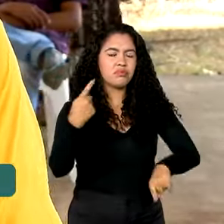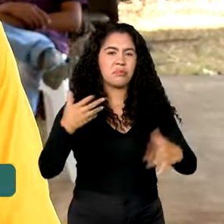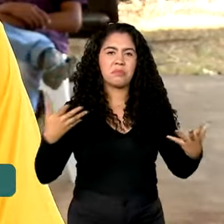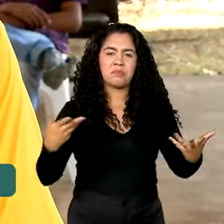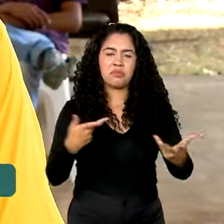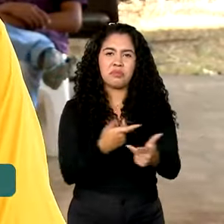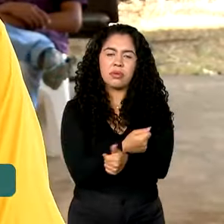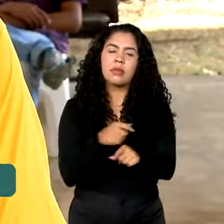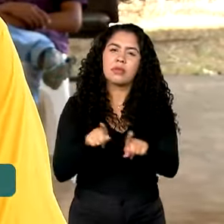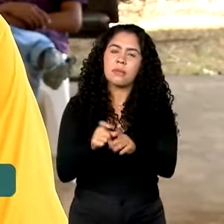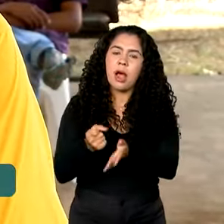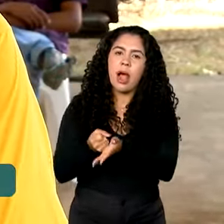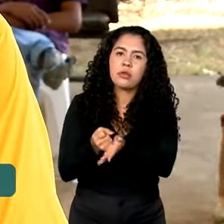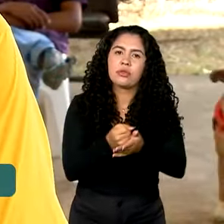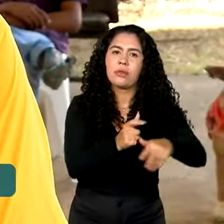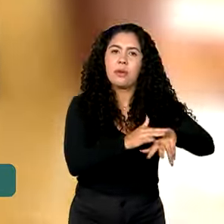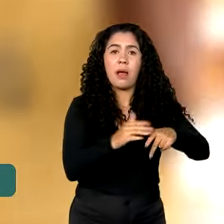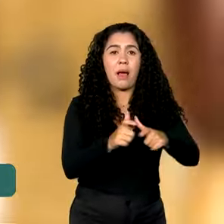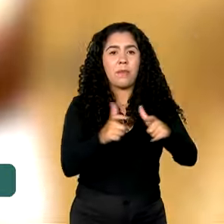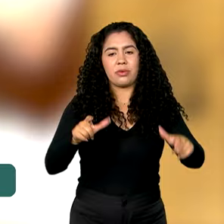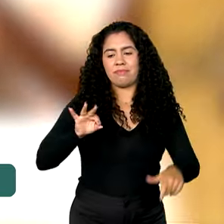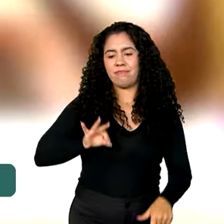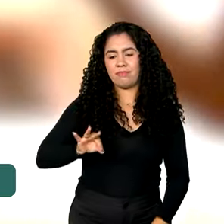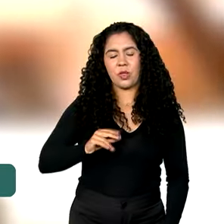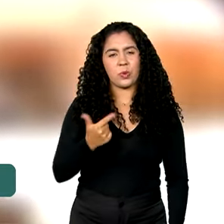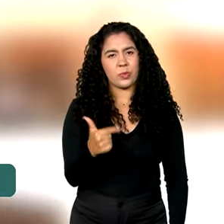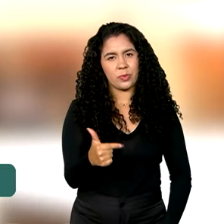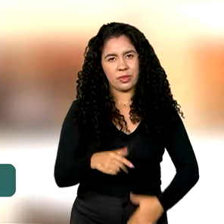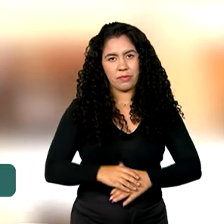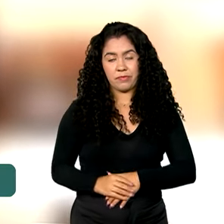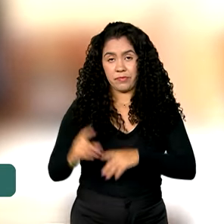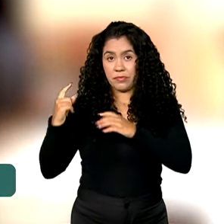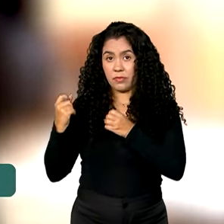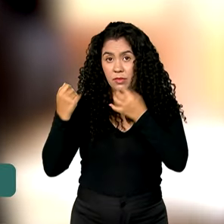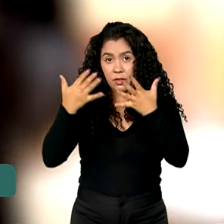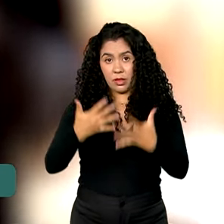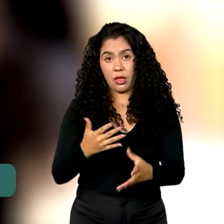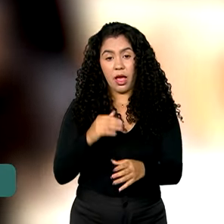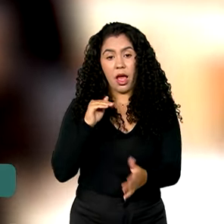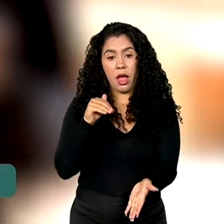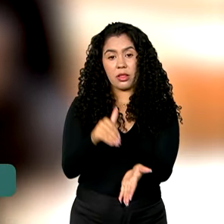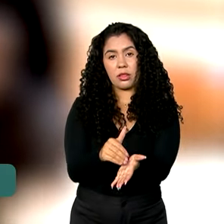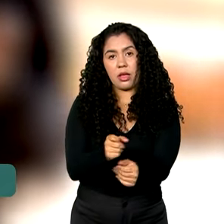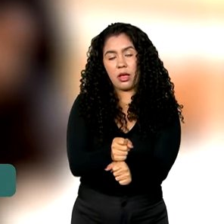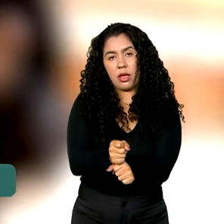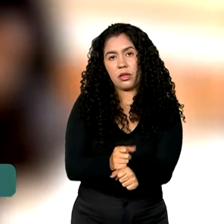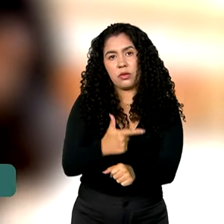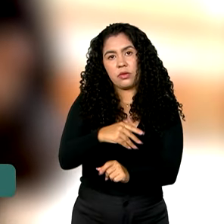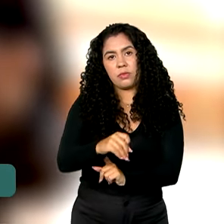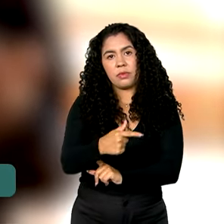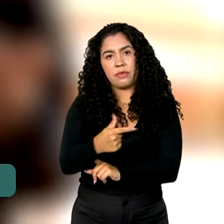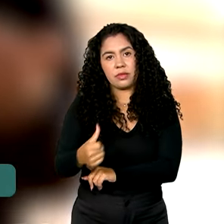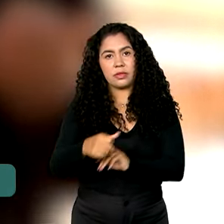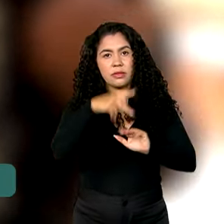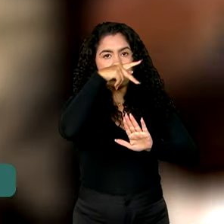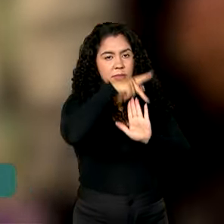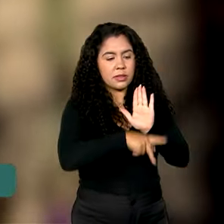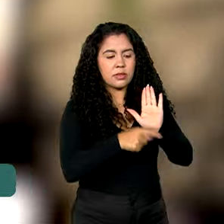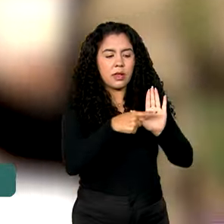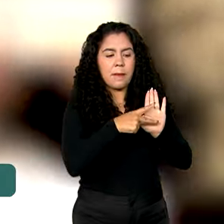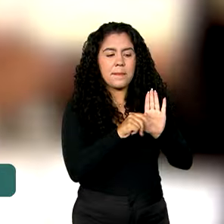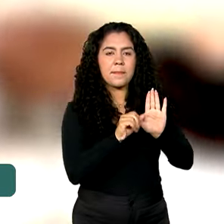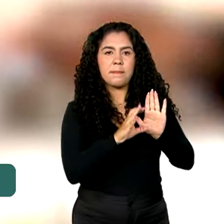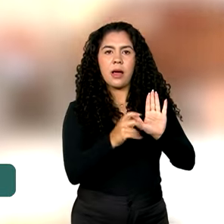pacientes, porque a maioria aqui não tem uma renda. Até 2026, o novo PAC vai construir